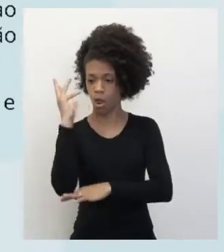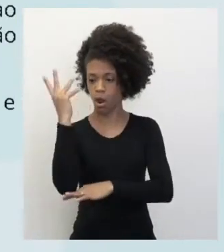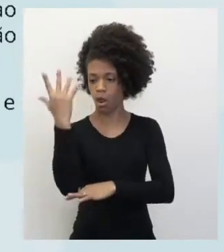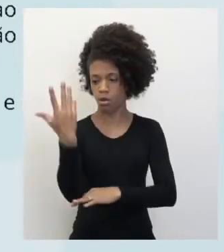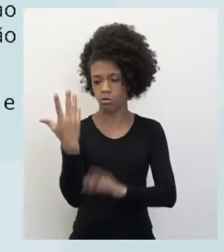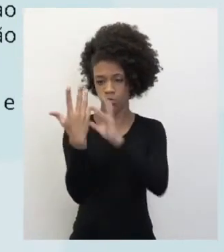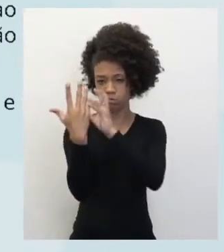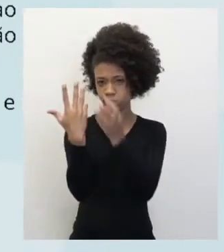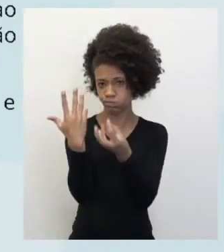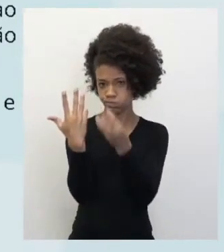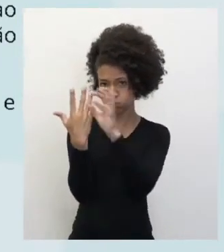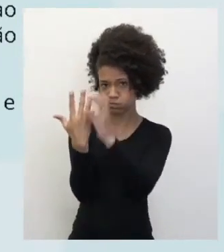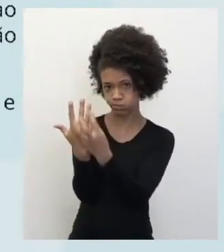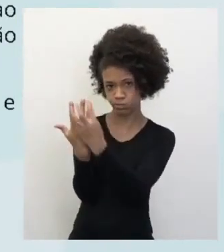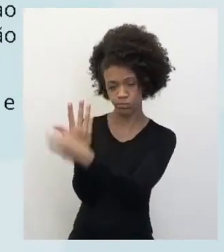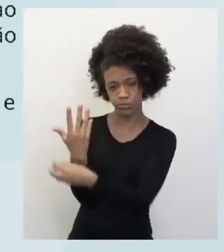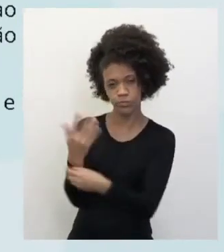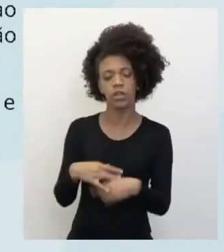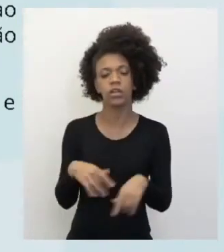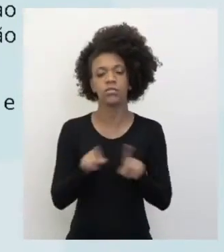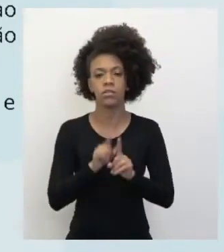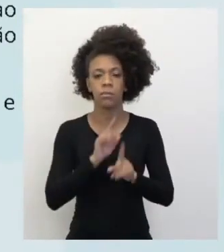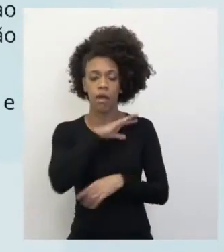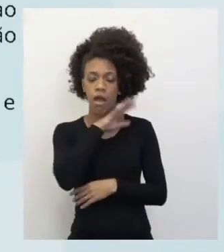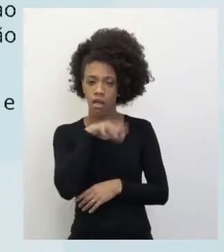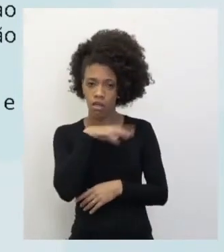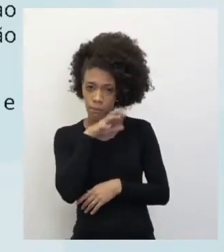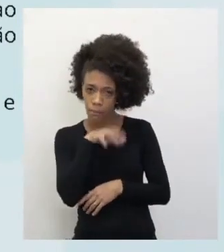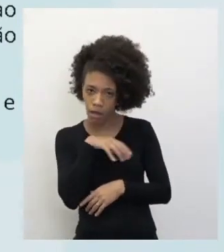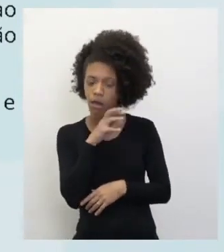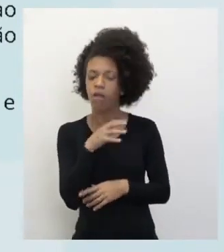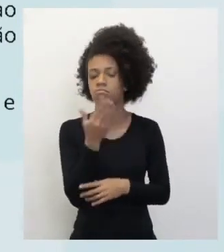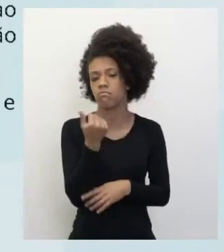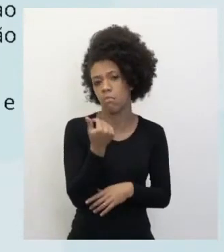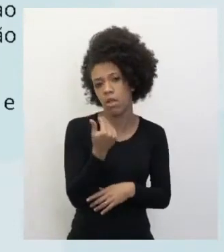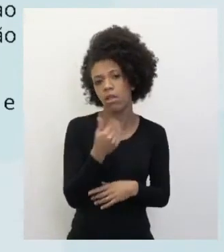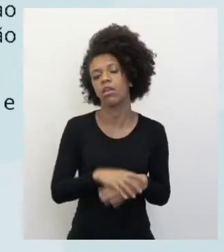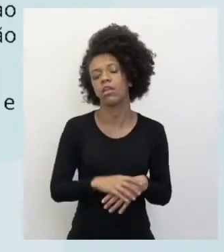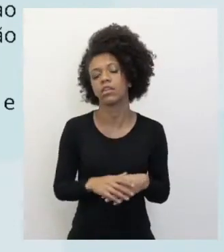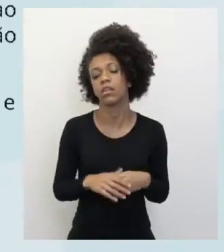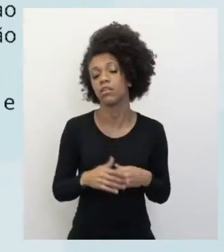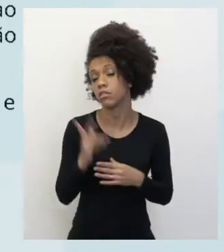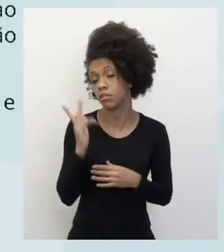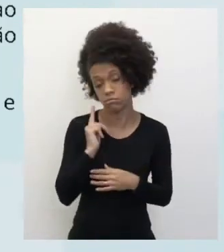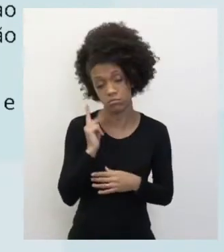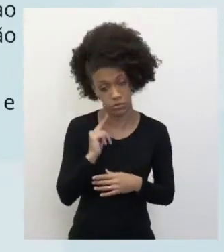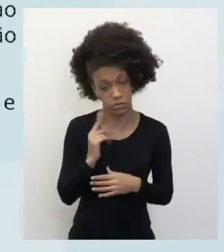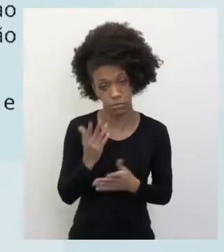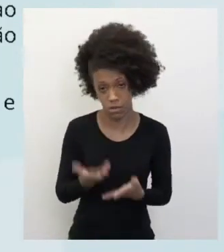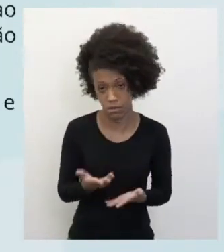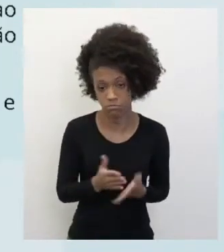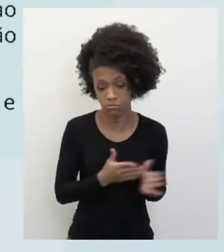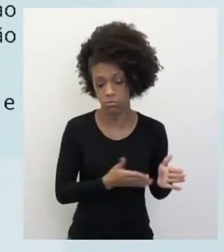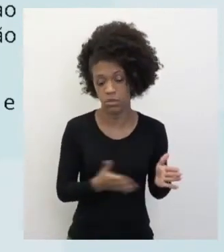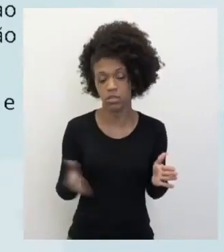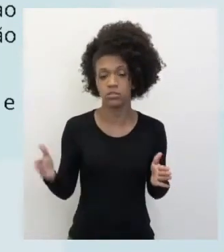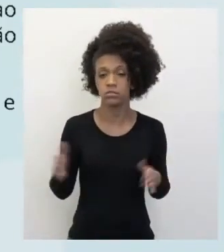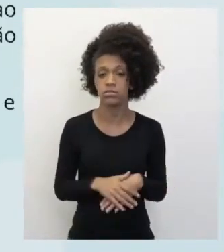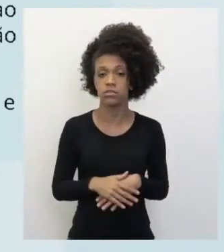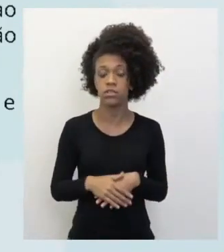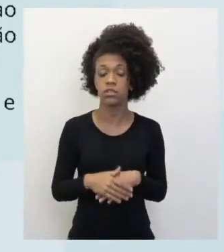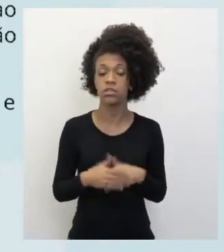poderiam caçar, né? Que era uma coisa bastante comum naquela época, né? Então, alguns animais silvestres